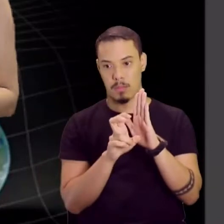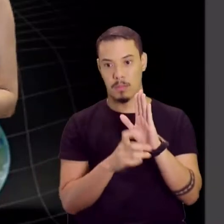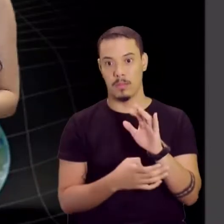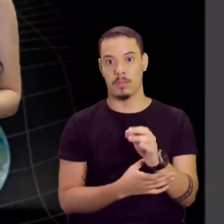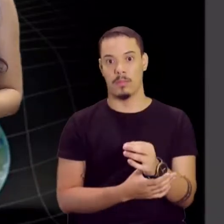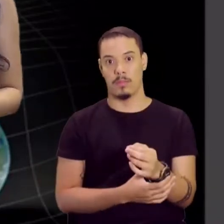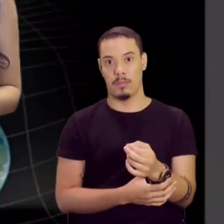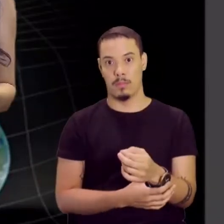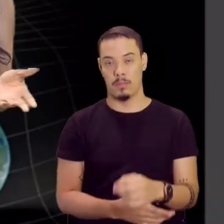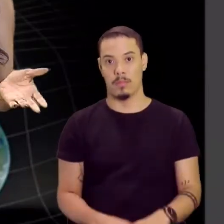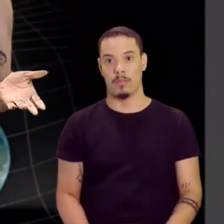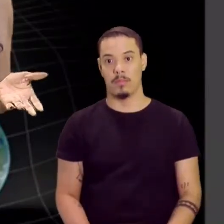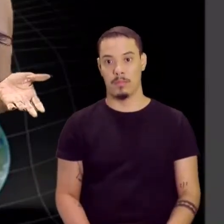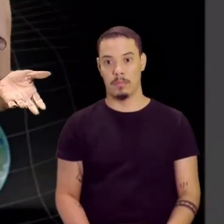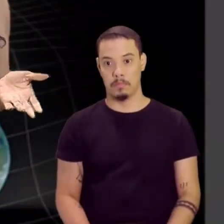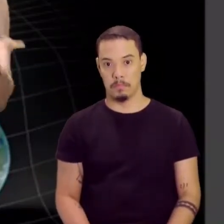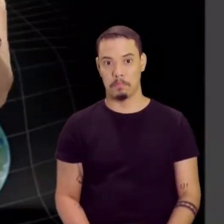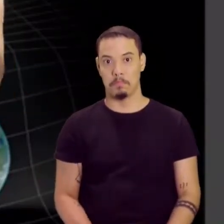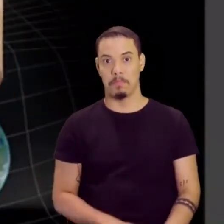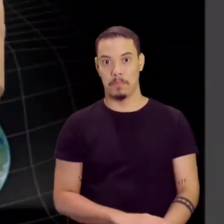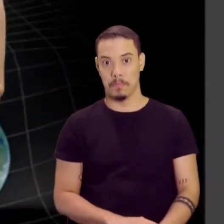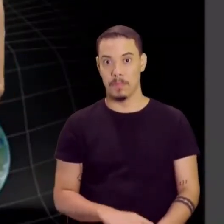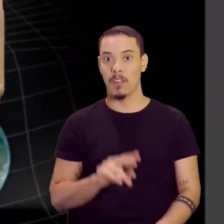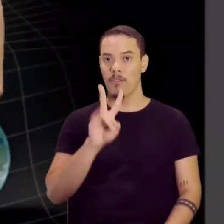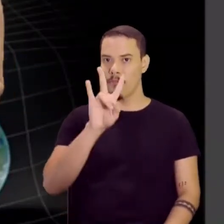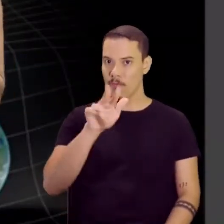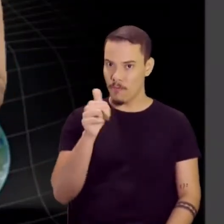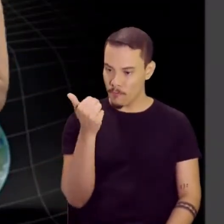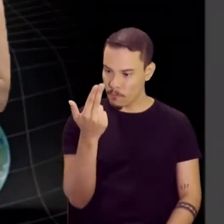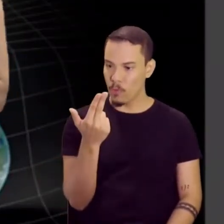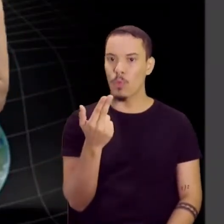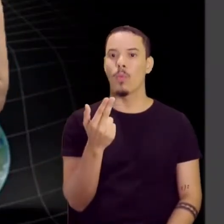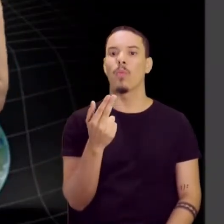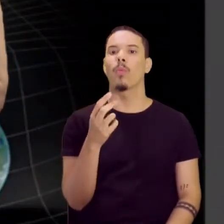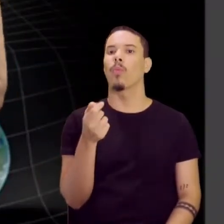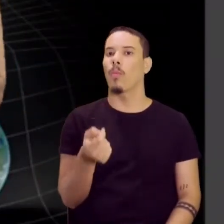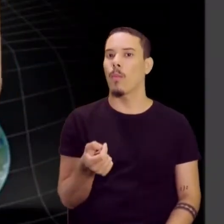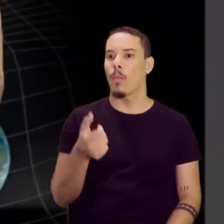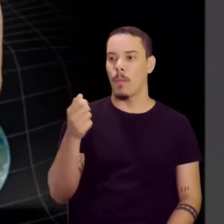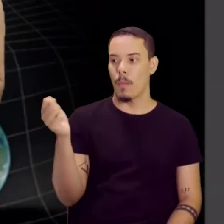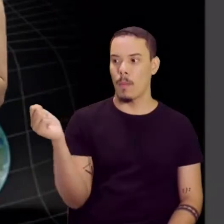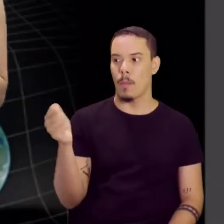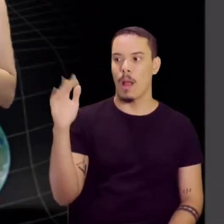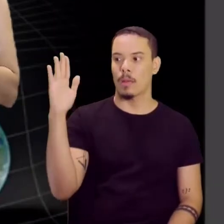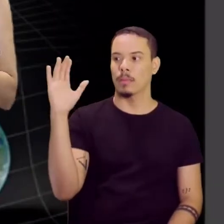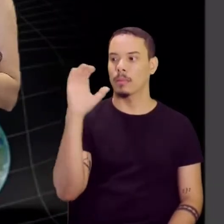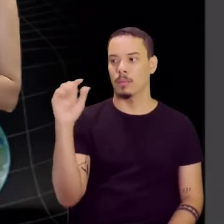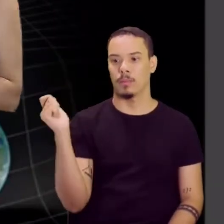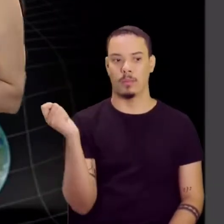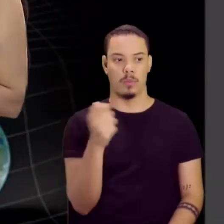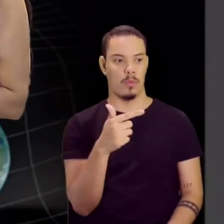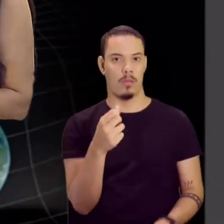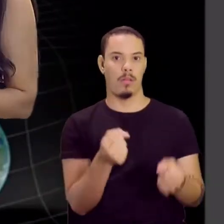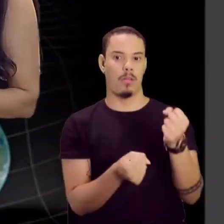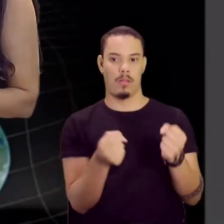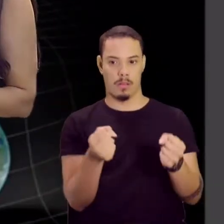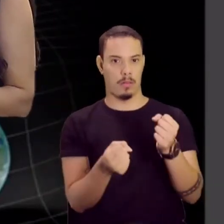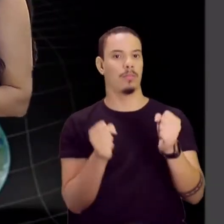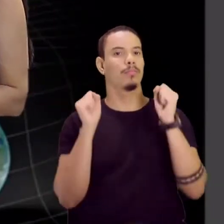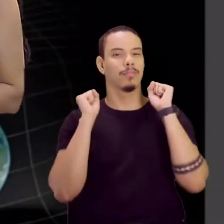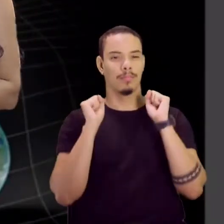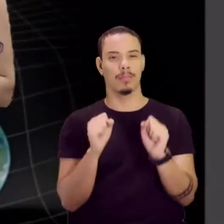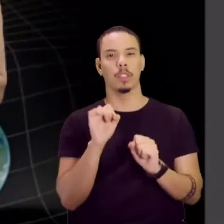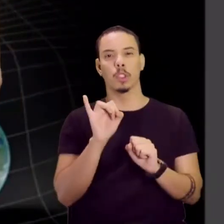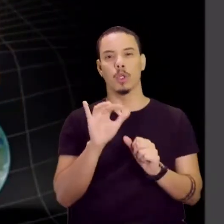né? Exatamente. Viu, pessoal, como é que uma moeda pode acelerar mais rápido que um carro? É só a gente analisar aí o movimento